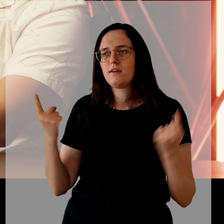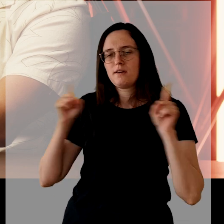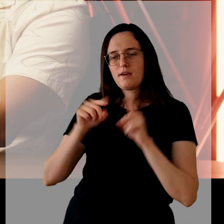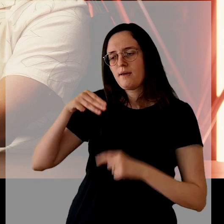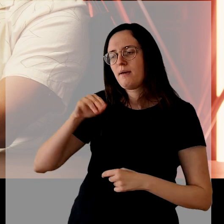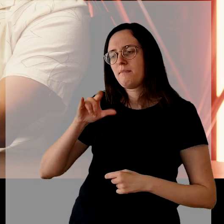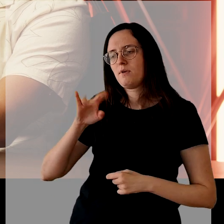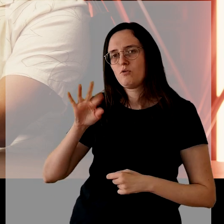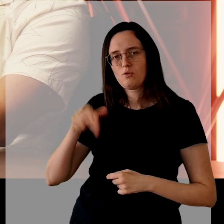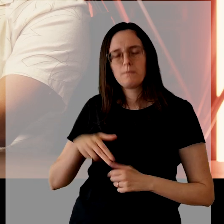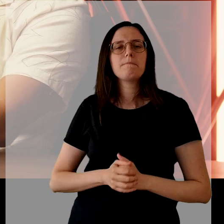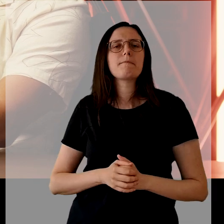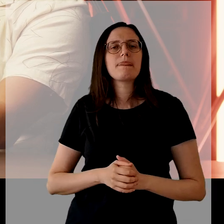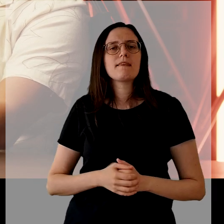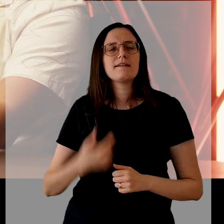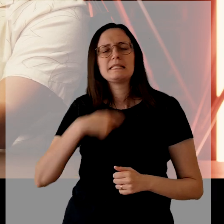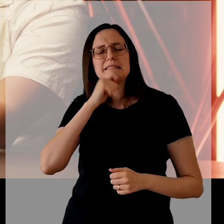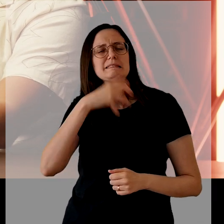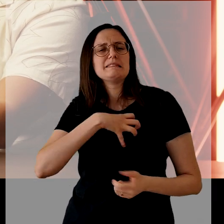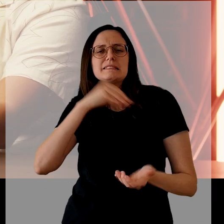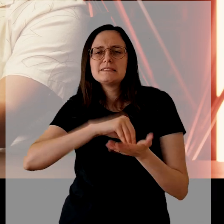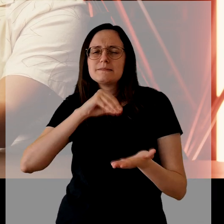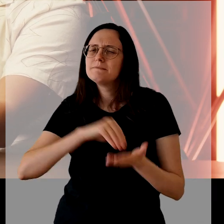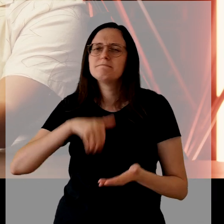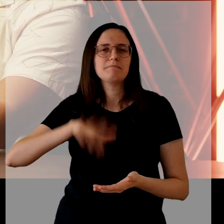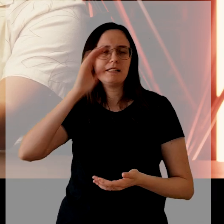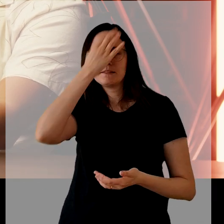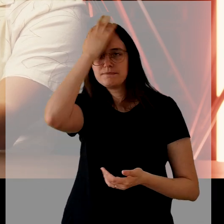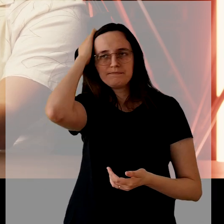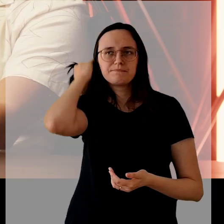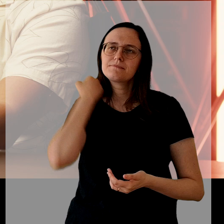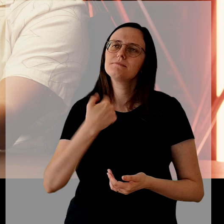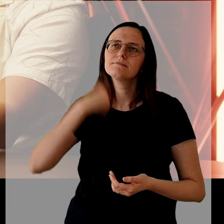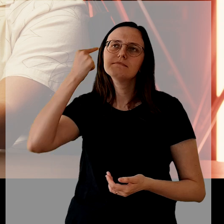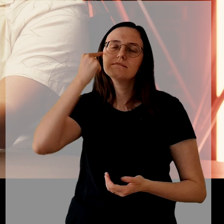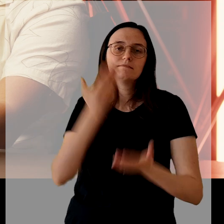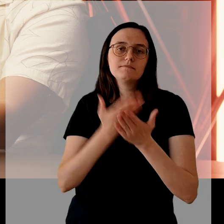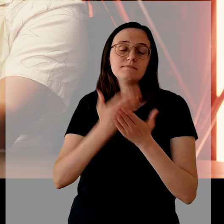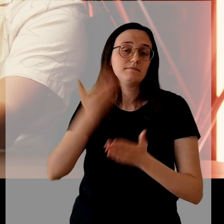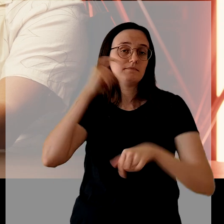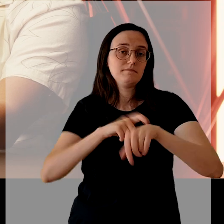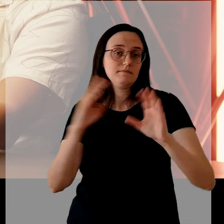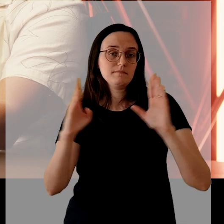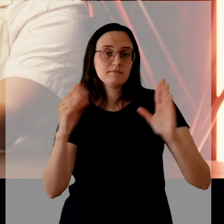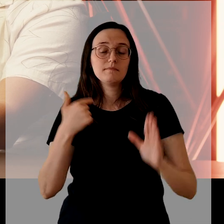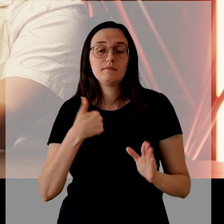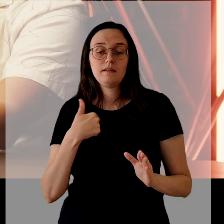Guran. E eu ainda sentia falta de mais, assim. Então, eu fui estudar. Na época,